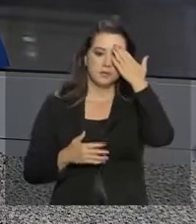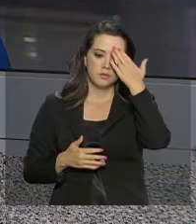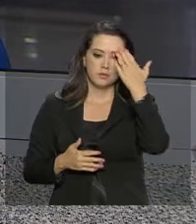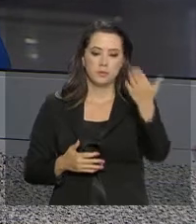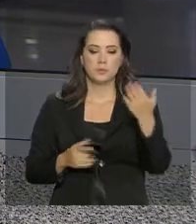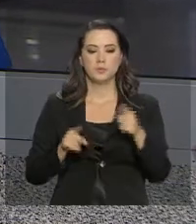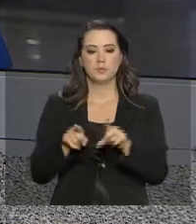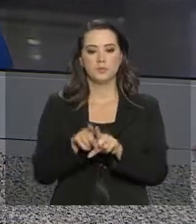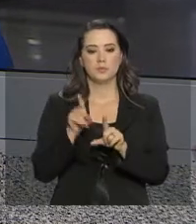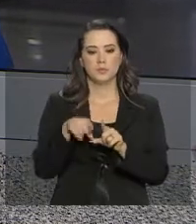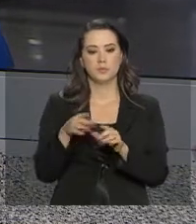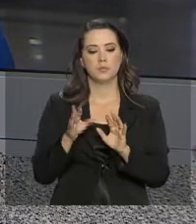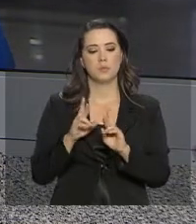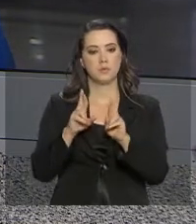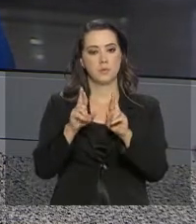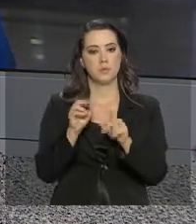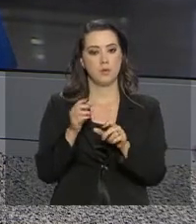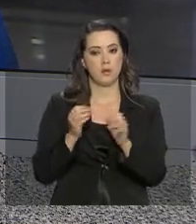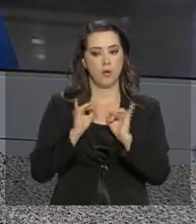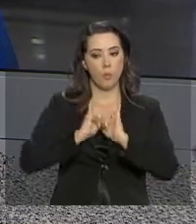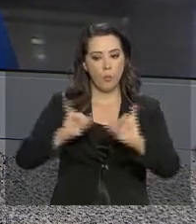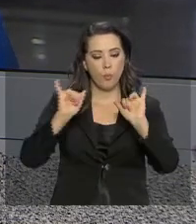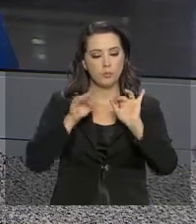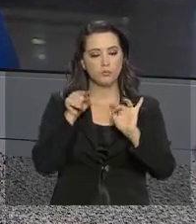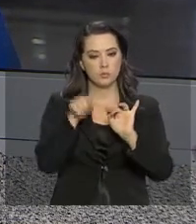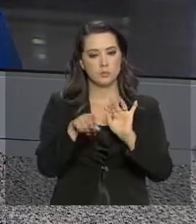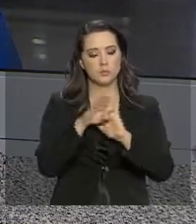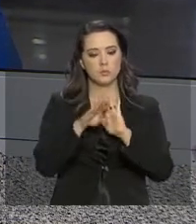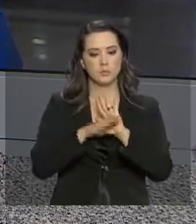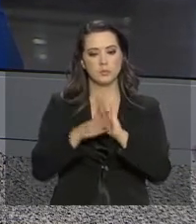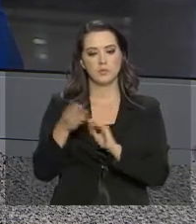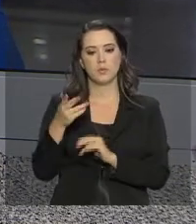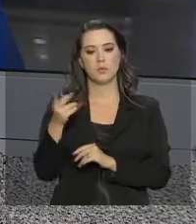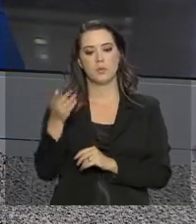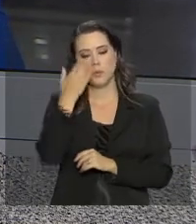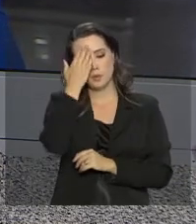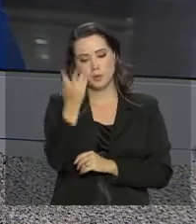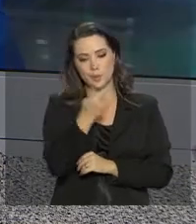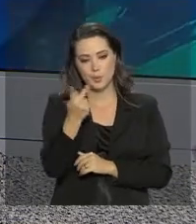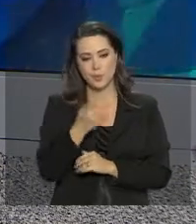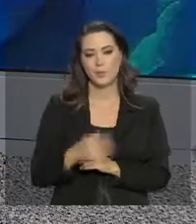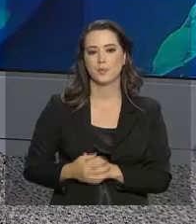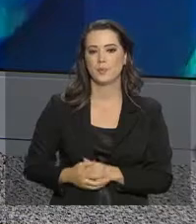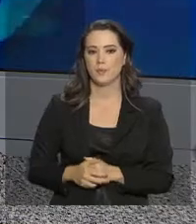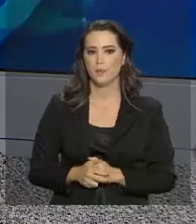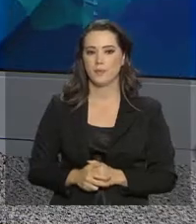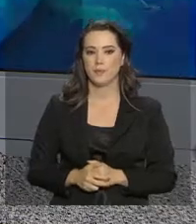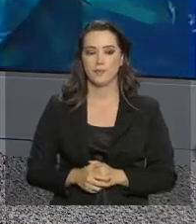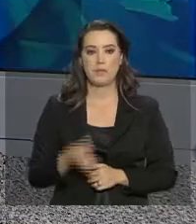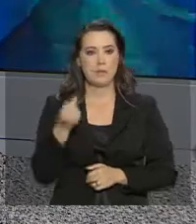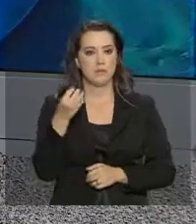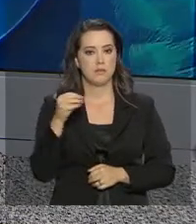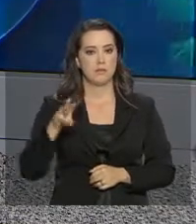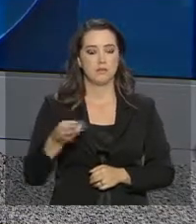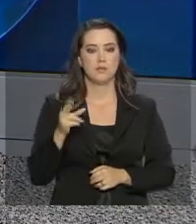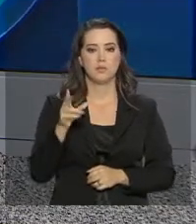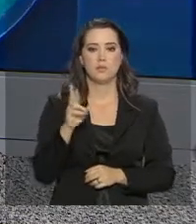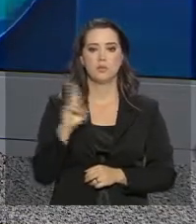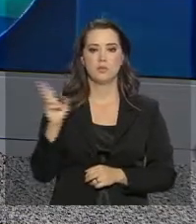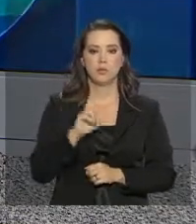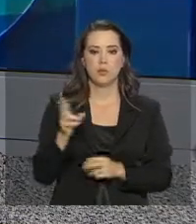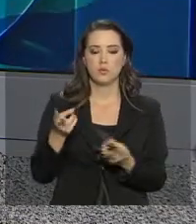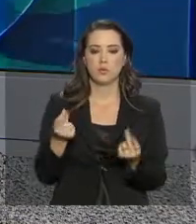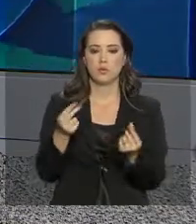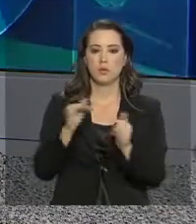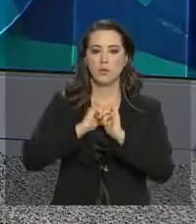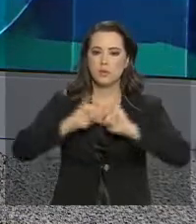então vamos aguardar o lançamento do programa obrigado a você ea sua entrevistada apenas informações 600 milhões de reais o